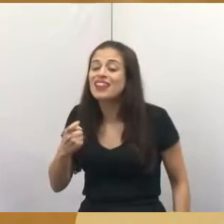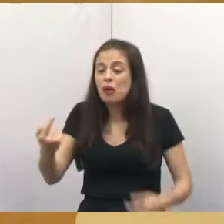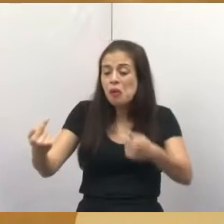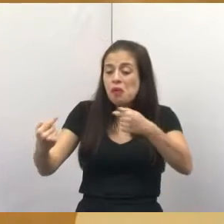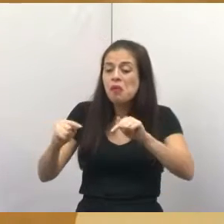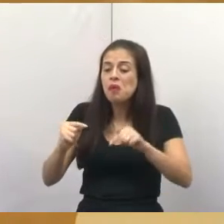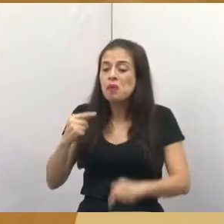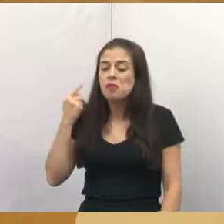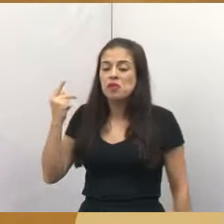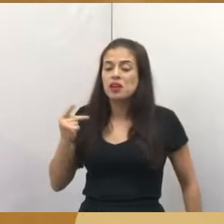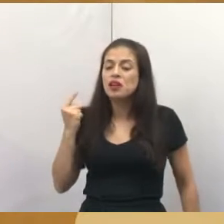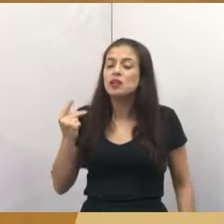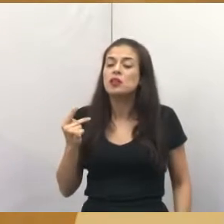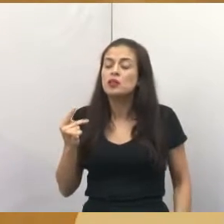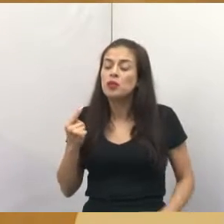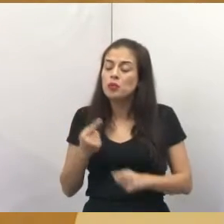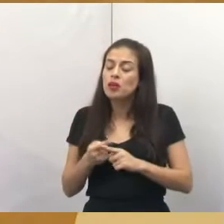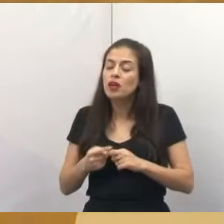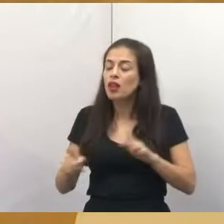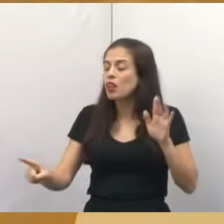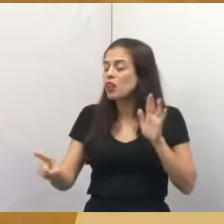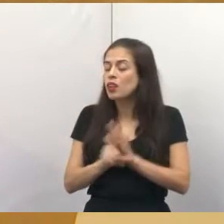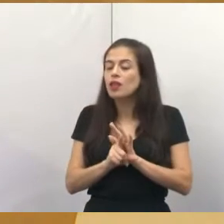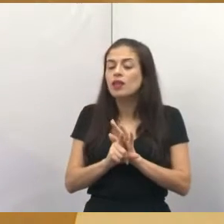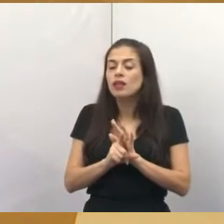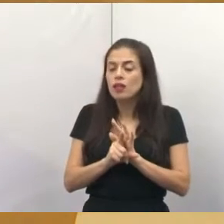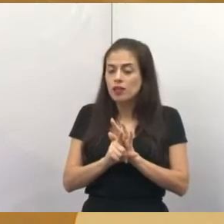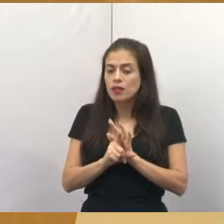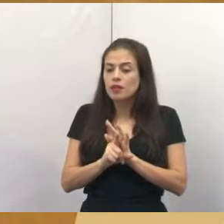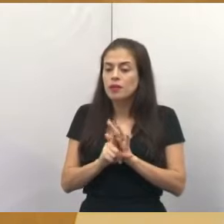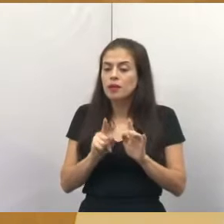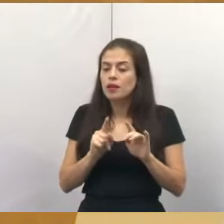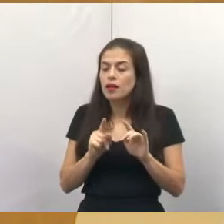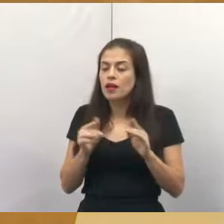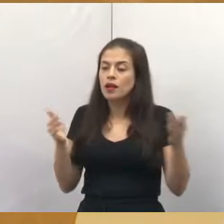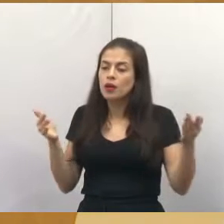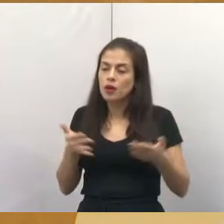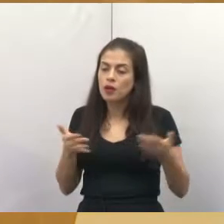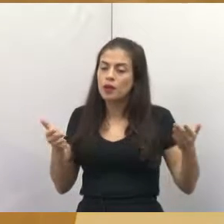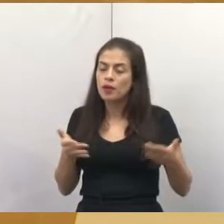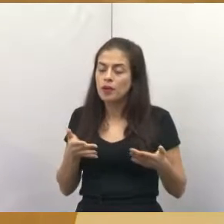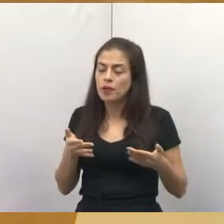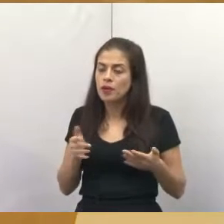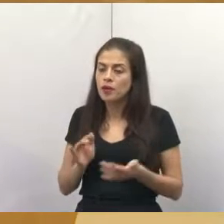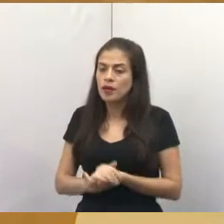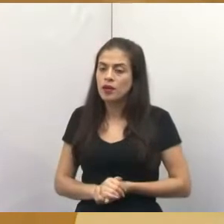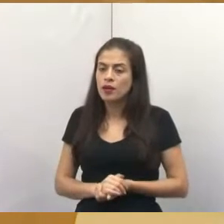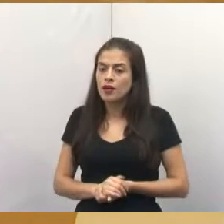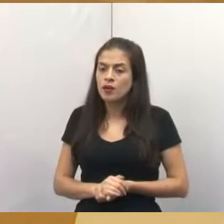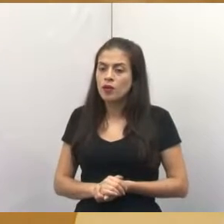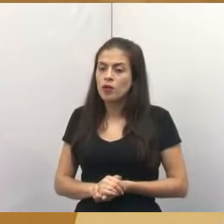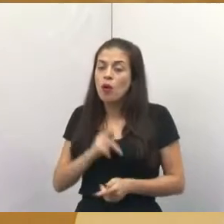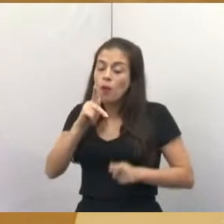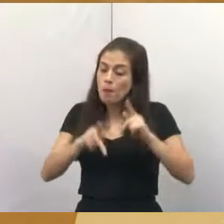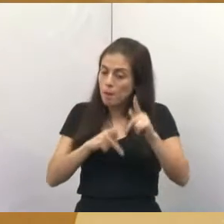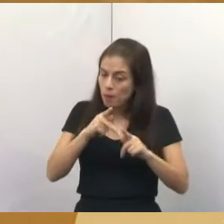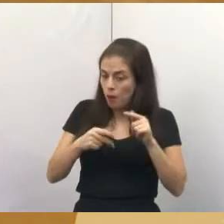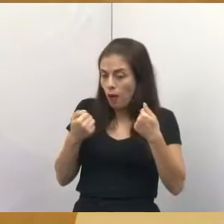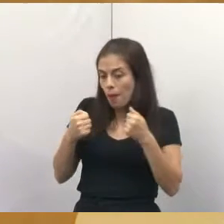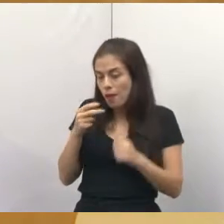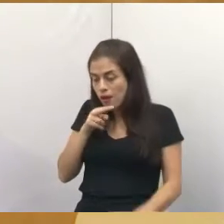vereador, porque é lei. Agora, só que o povo tem que ver isso